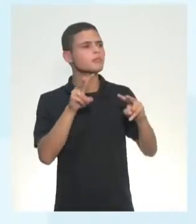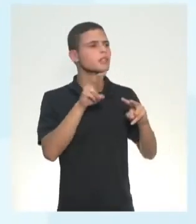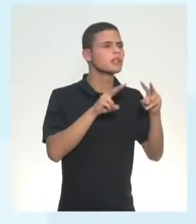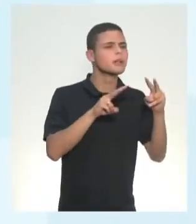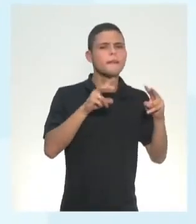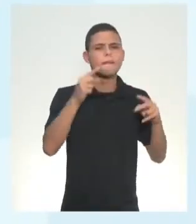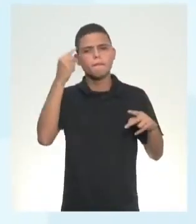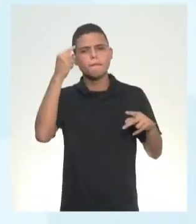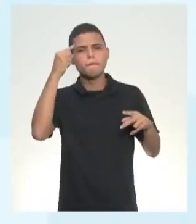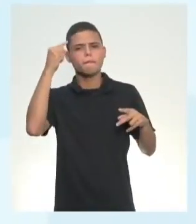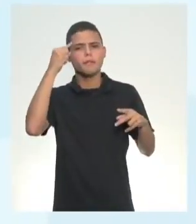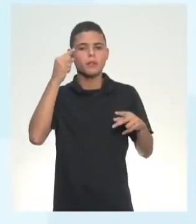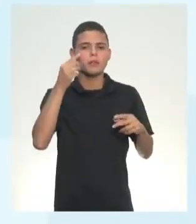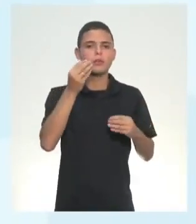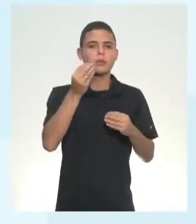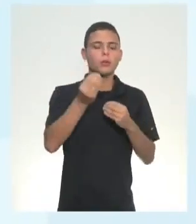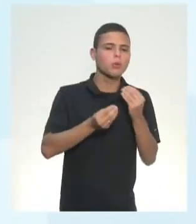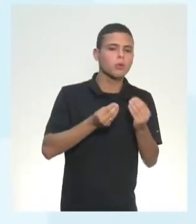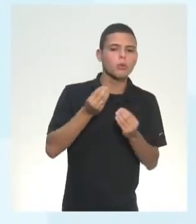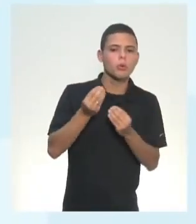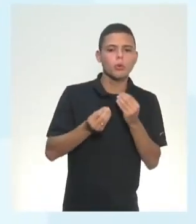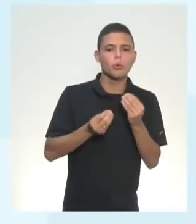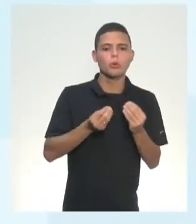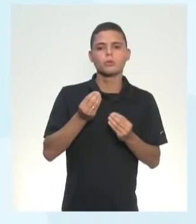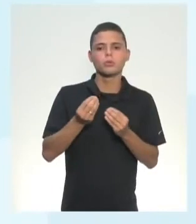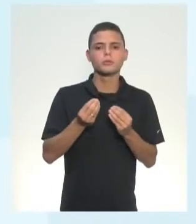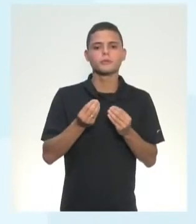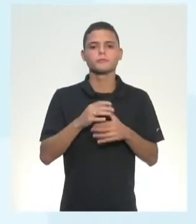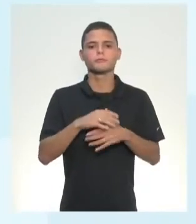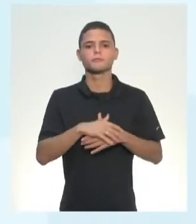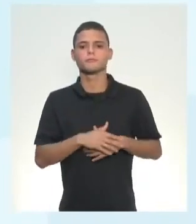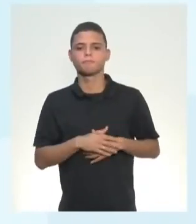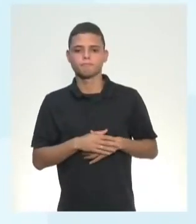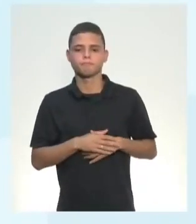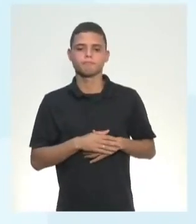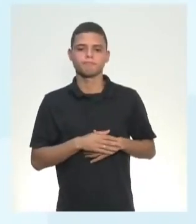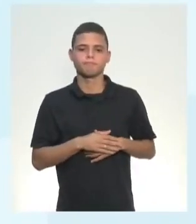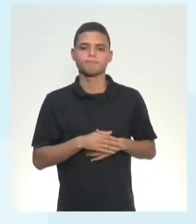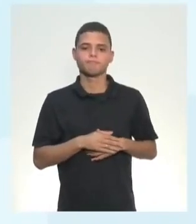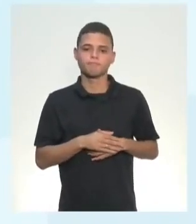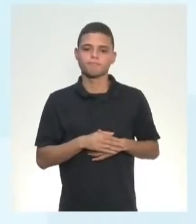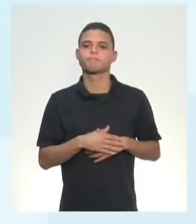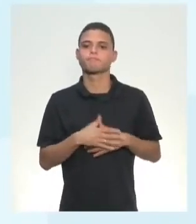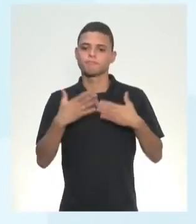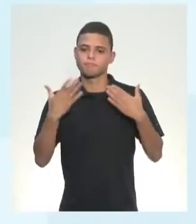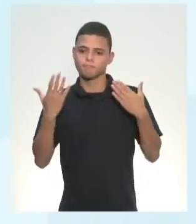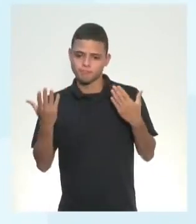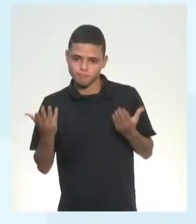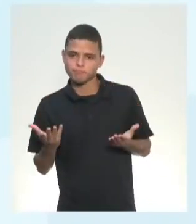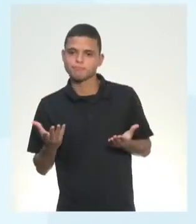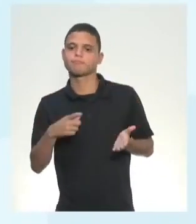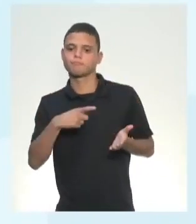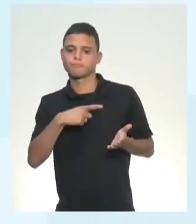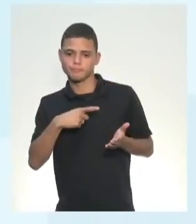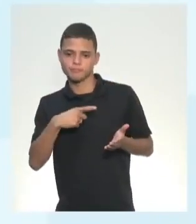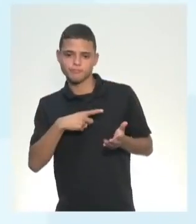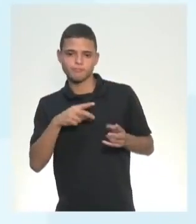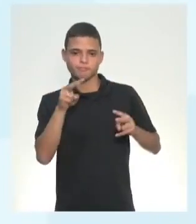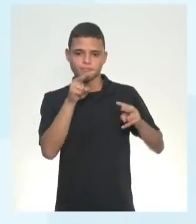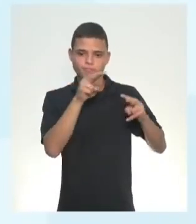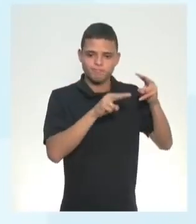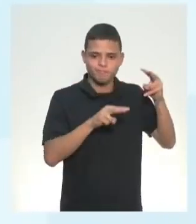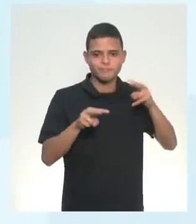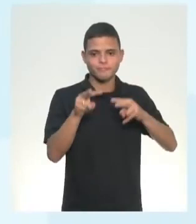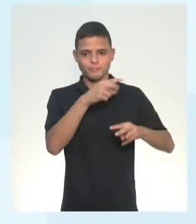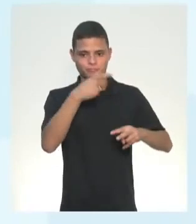uma visão realista dele mesmo, exatamente. Esse material está no caderno Aprender Sempre. Gente, olha,